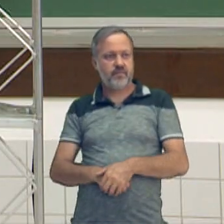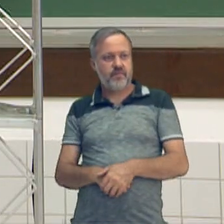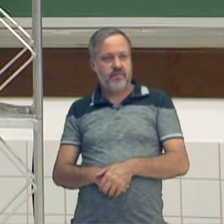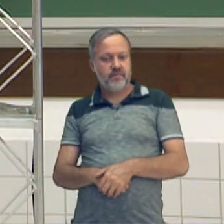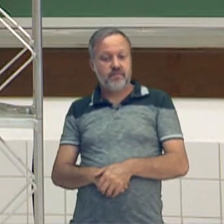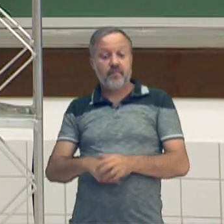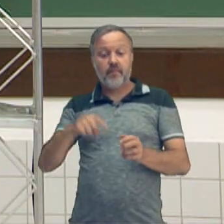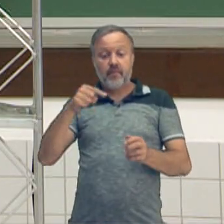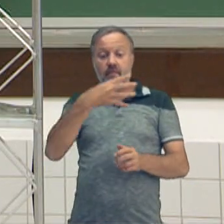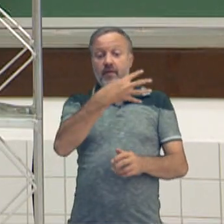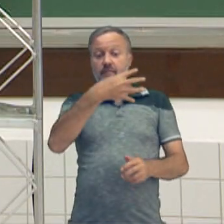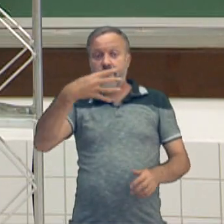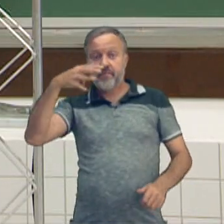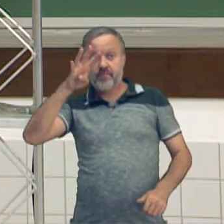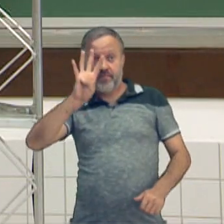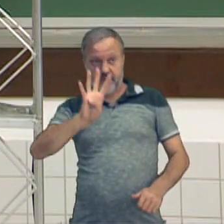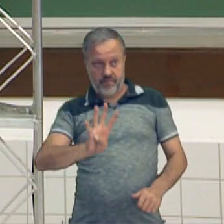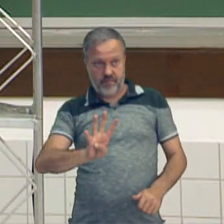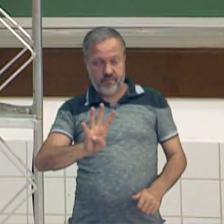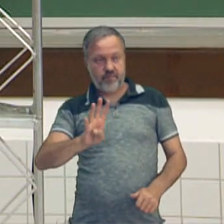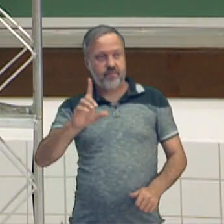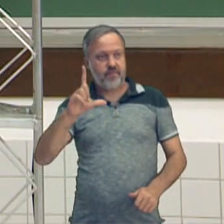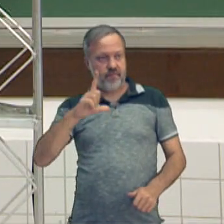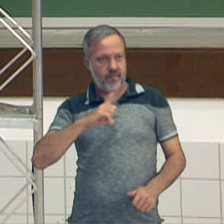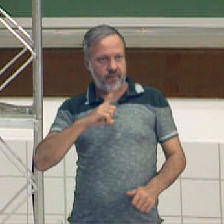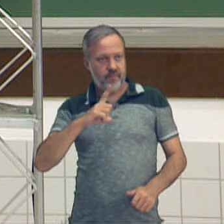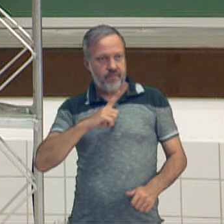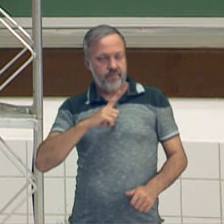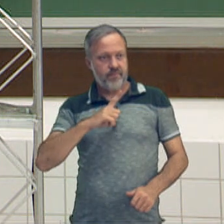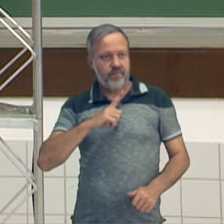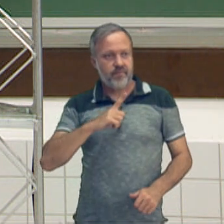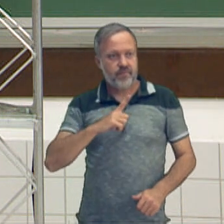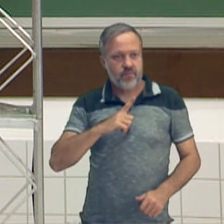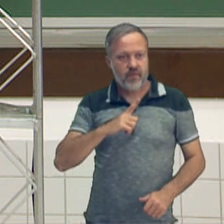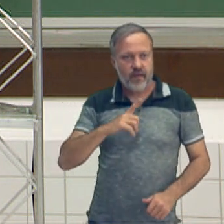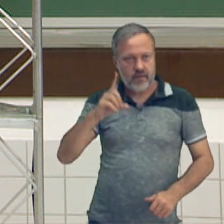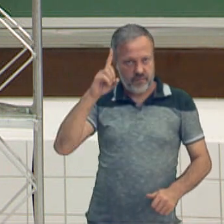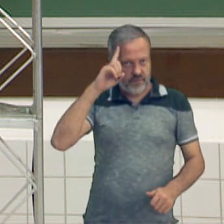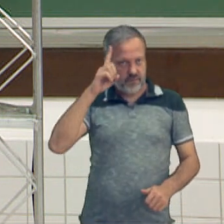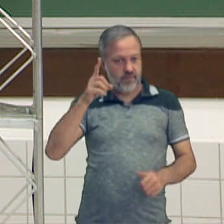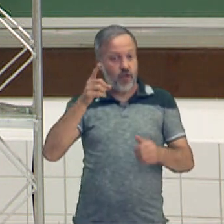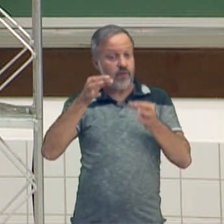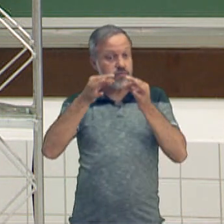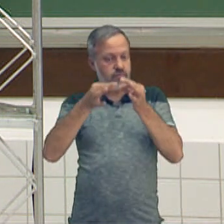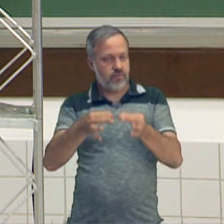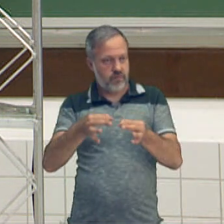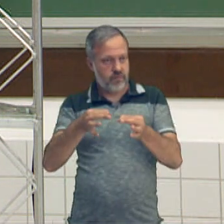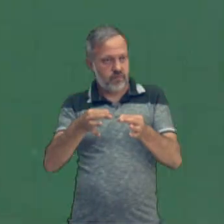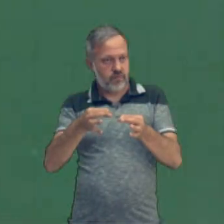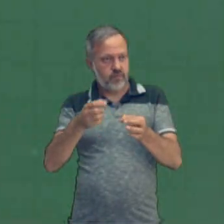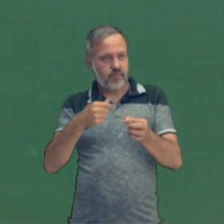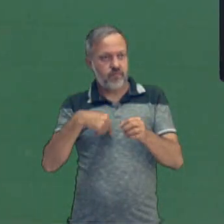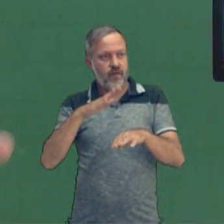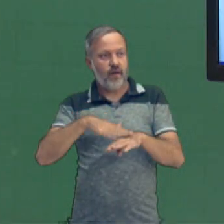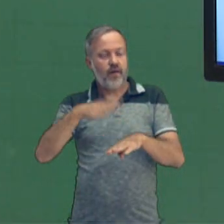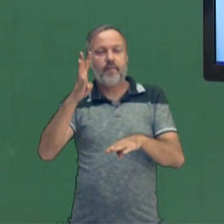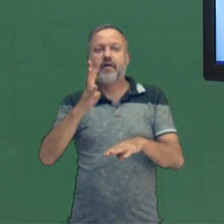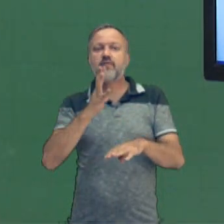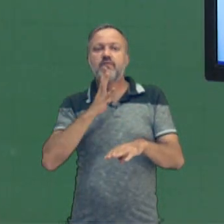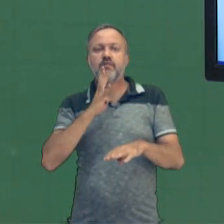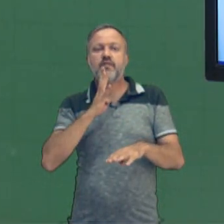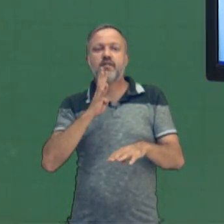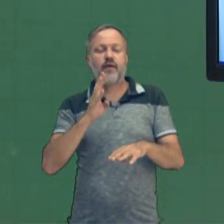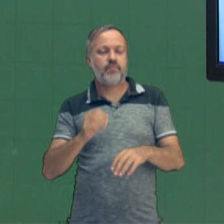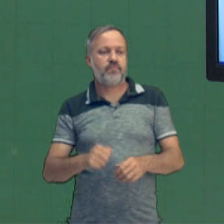neste calendário, então, gregoriano, foram fixadas as datas sagradas do cristianismo. As mais conhecidas,